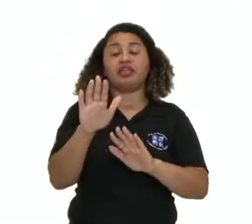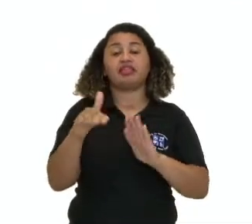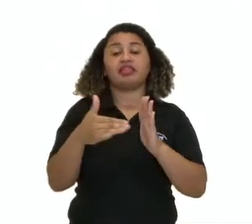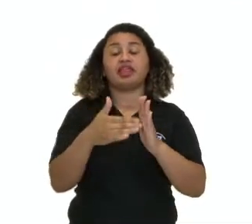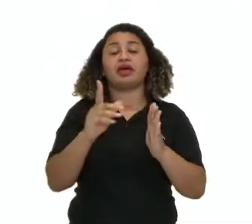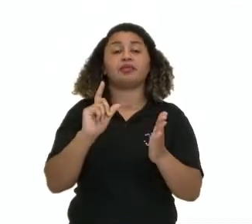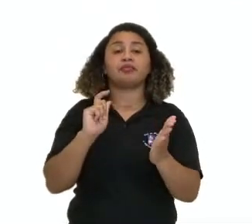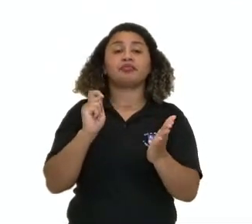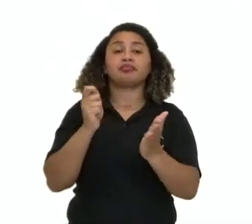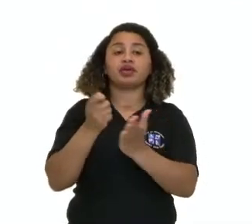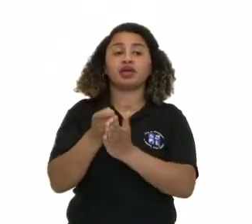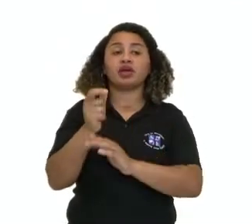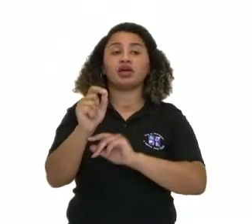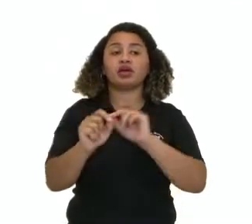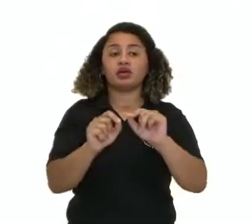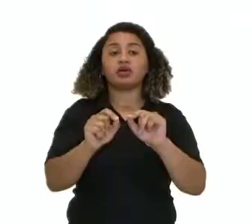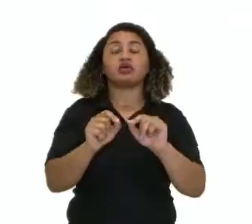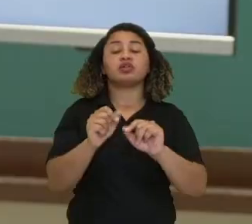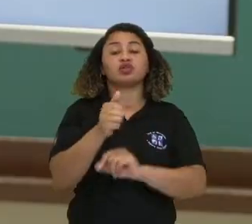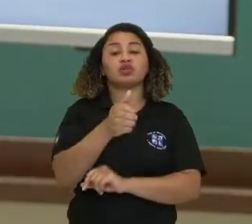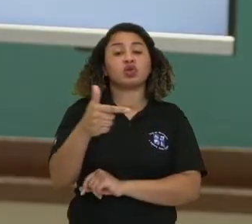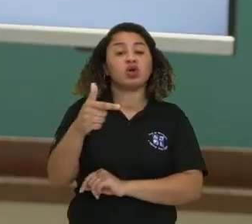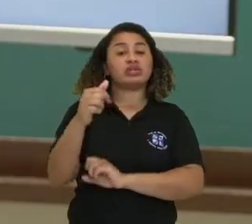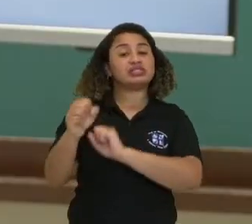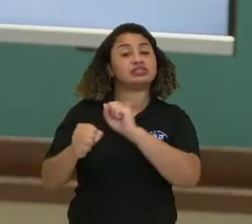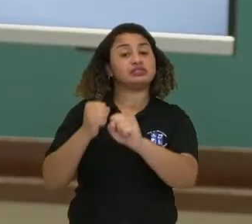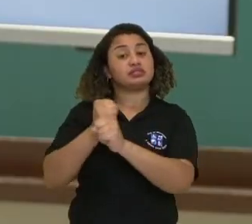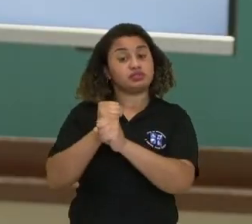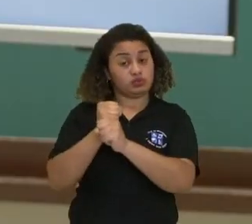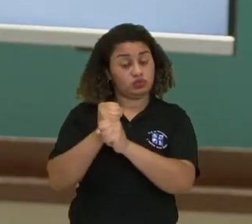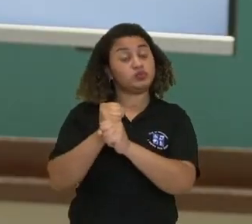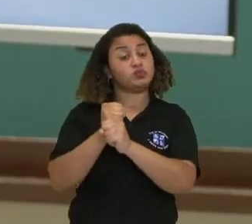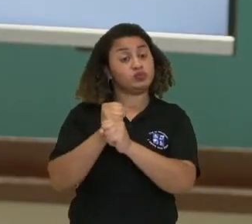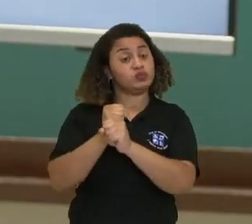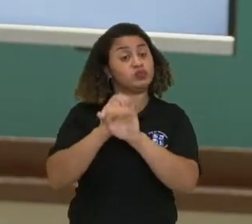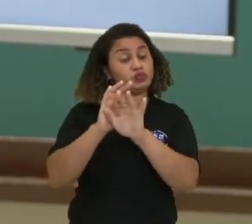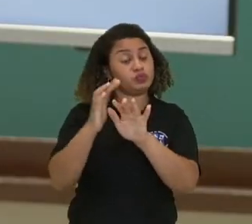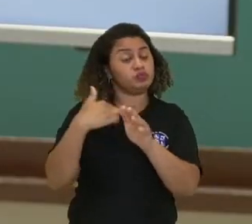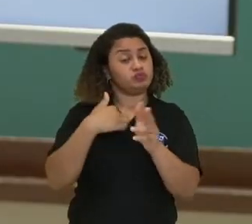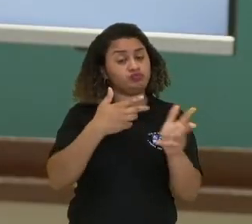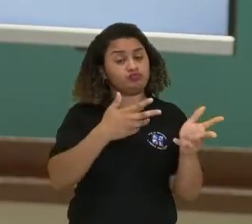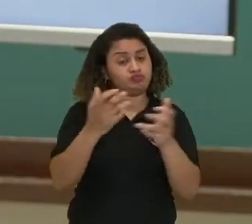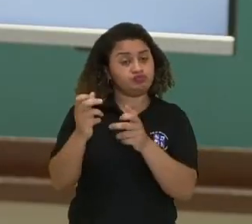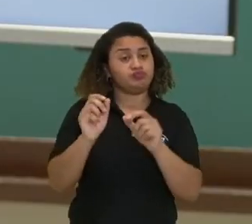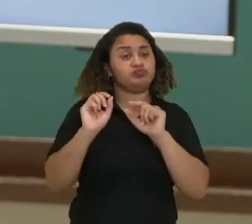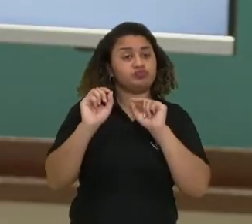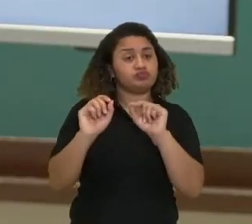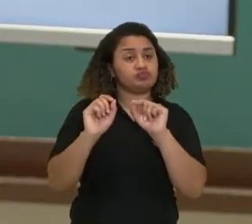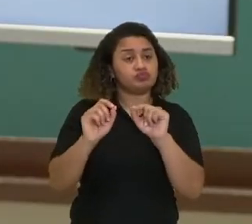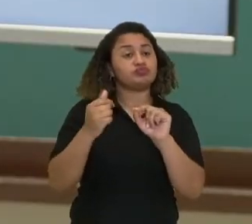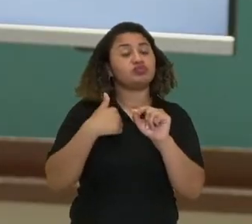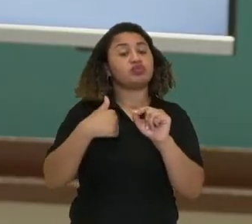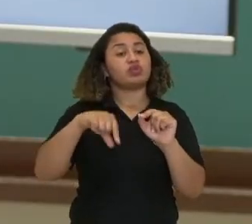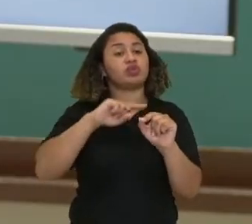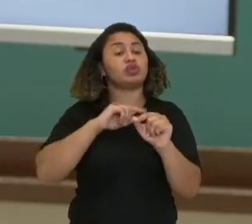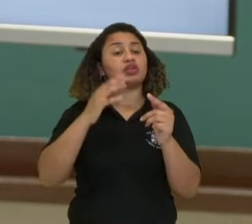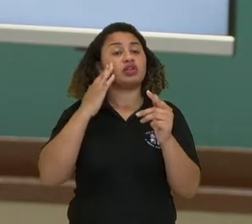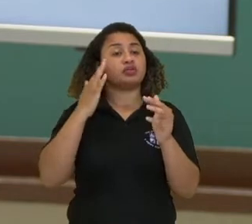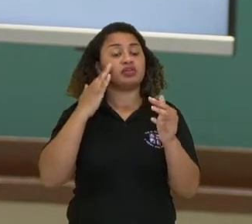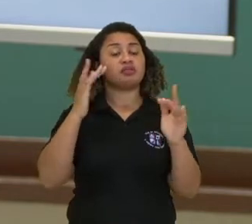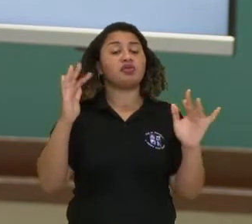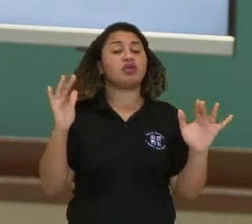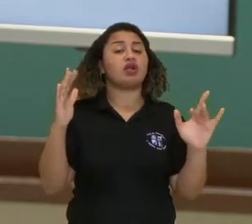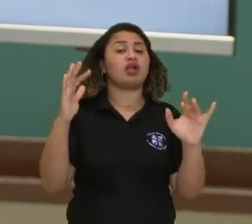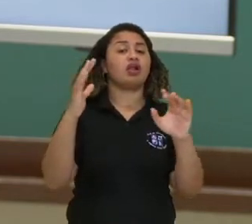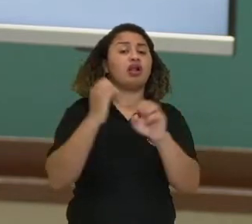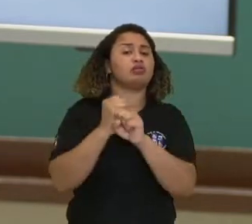o pagamento em 12 anos. Então, notem, pessoal, nós queremos saber o montante que